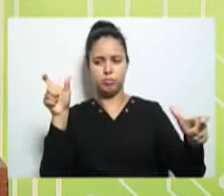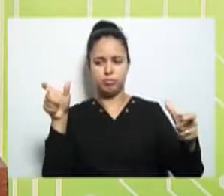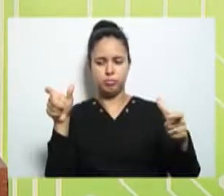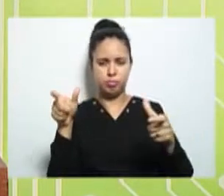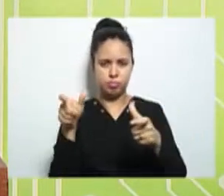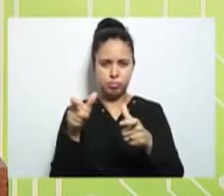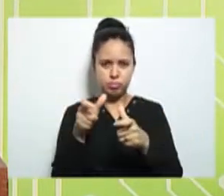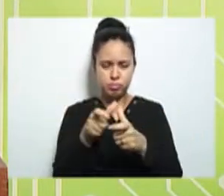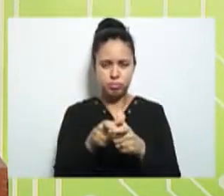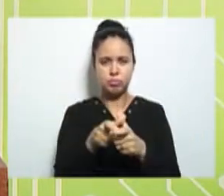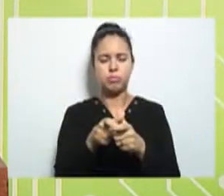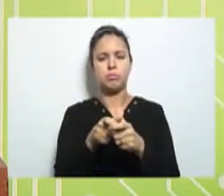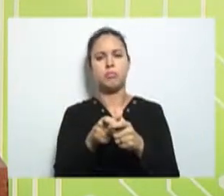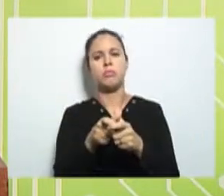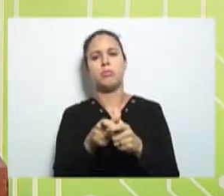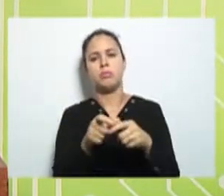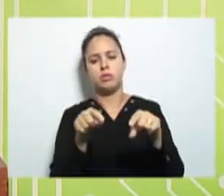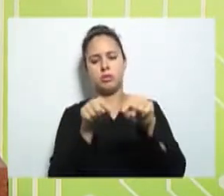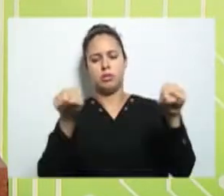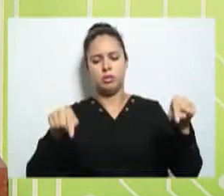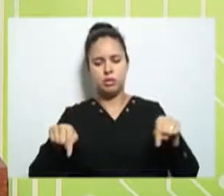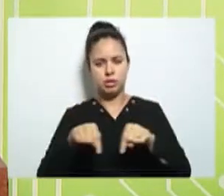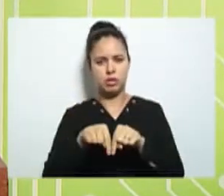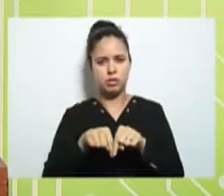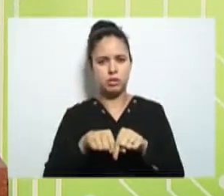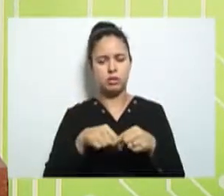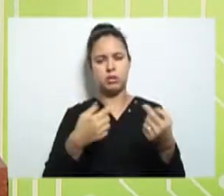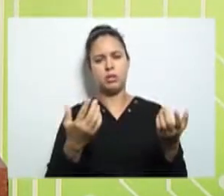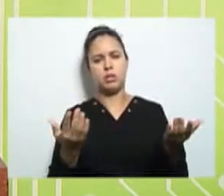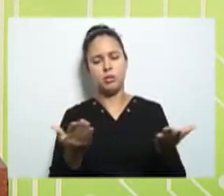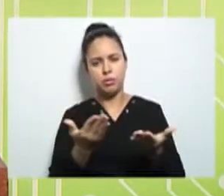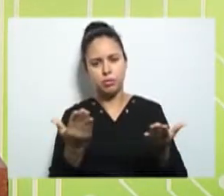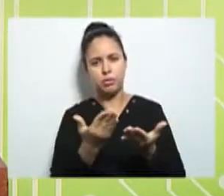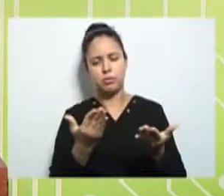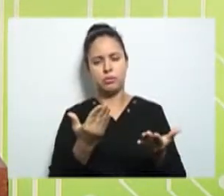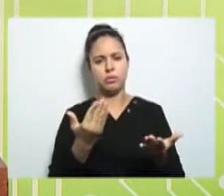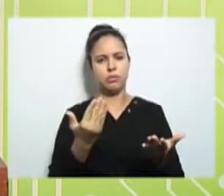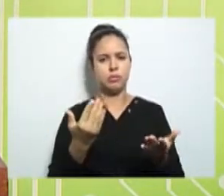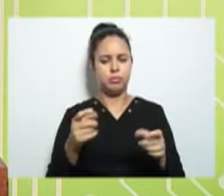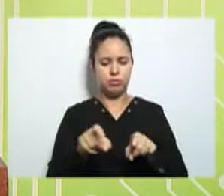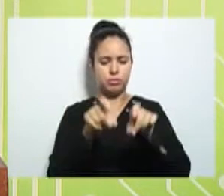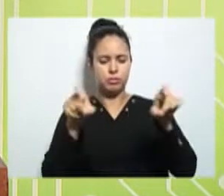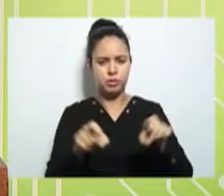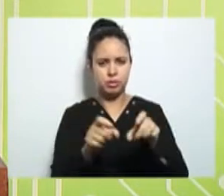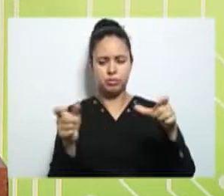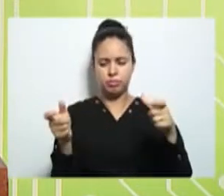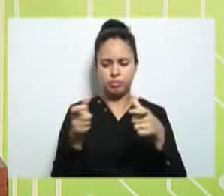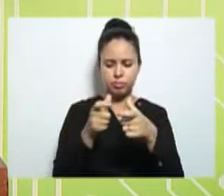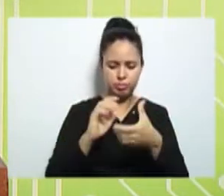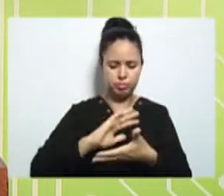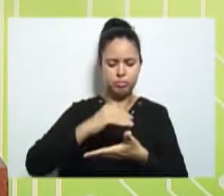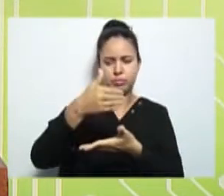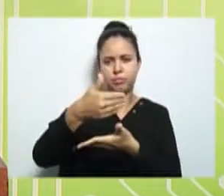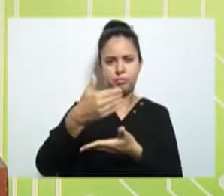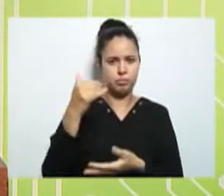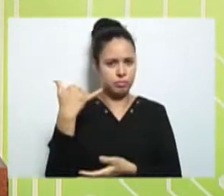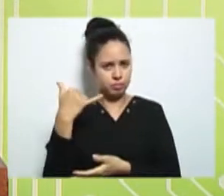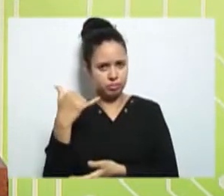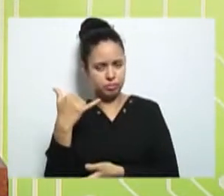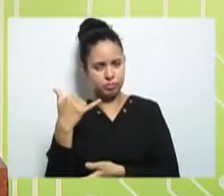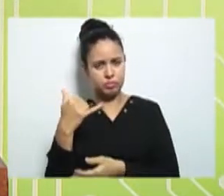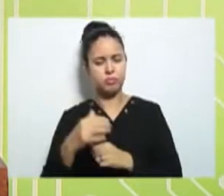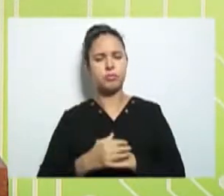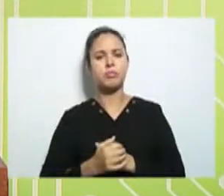em pequenas salas e hoje a gente carrega até no nosso bolso. Então ali era um exemplo de computador antigo, tá? Muito